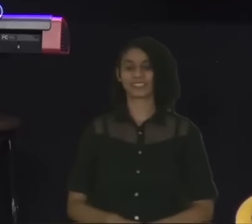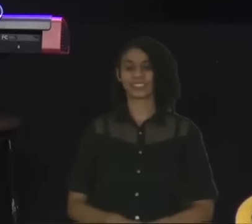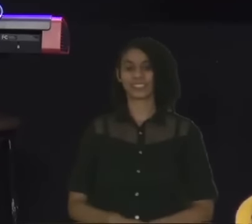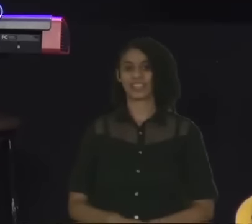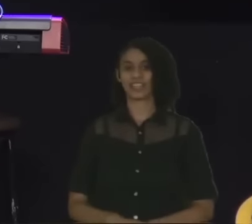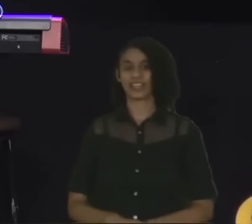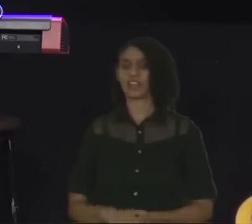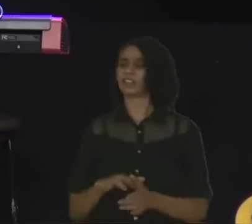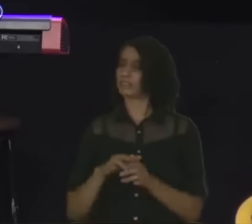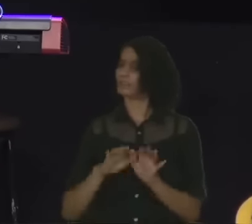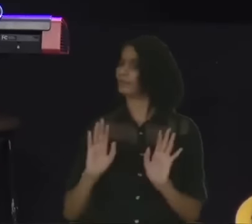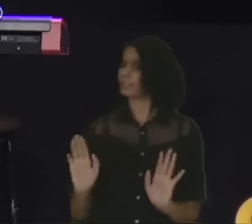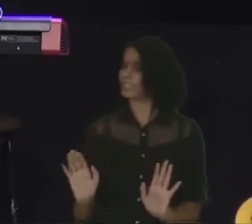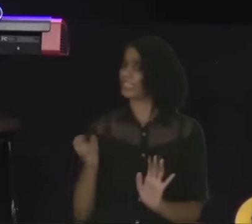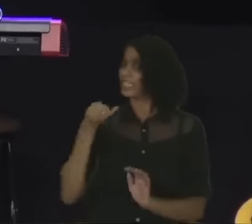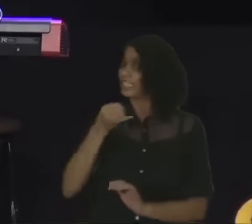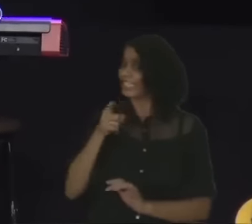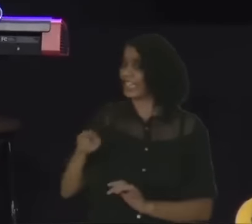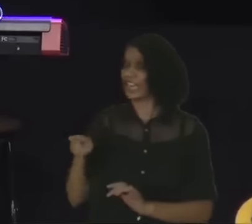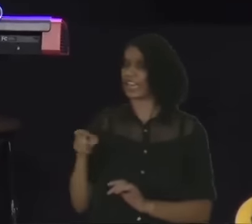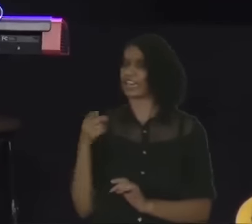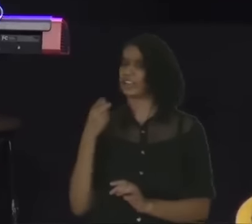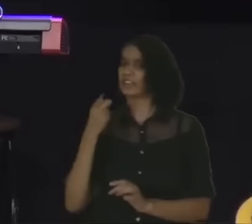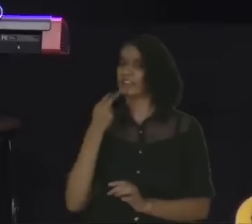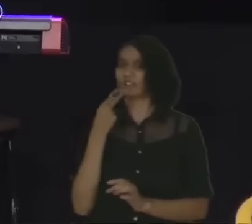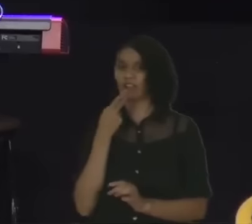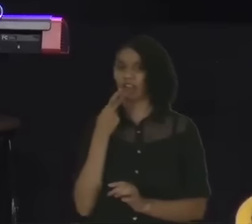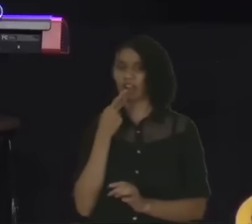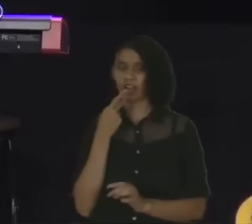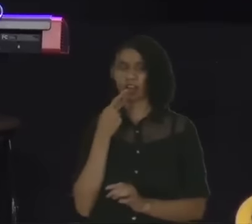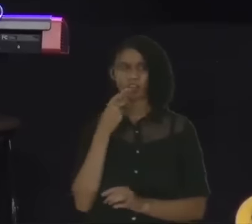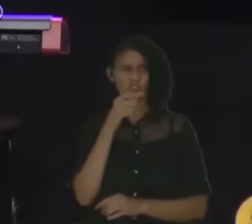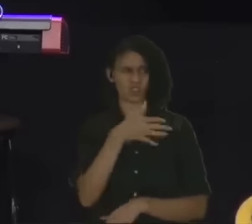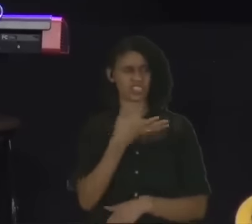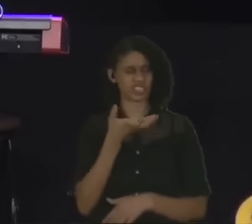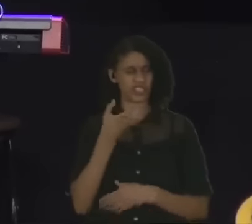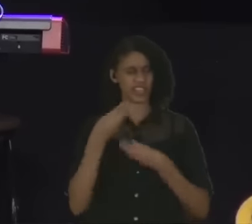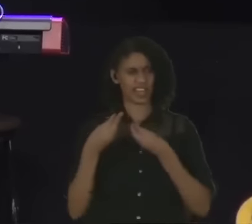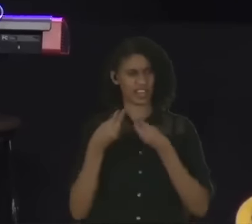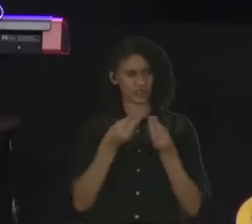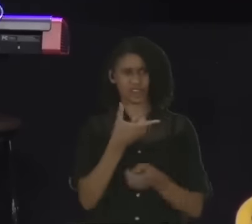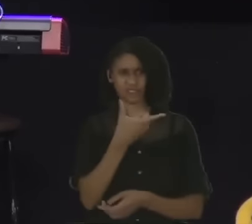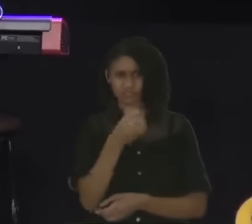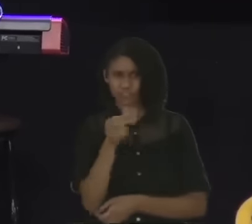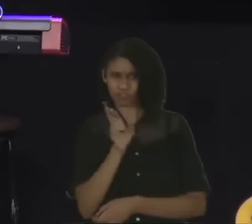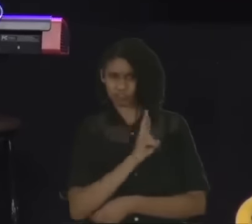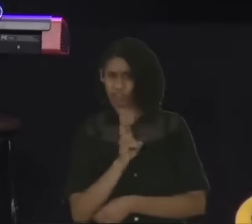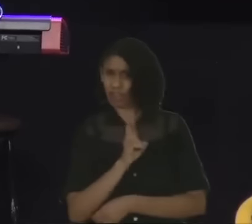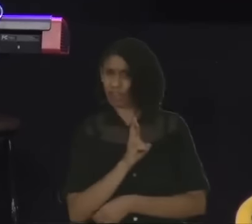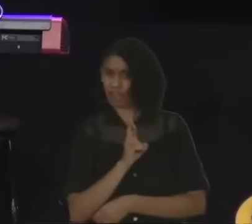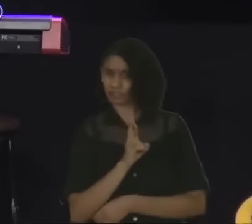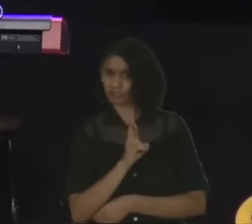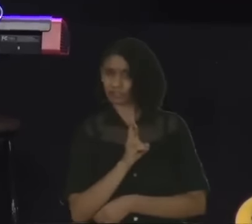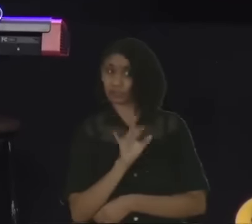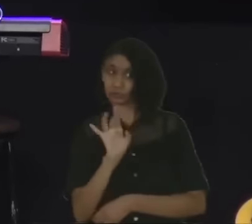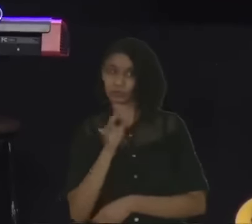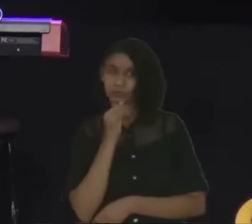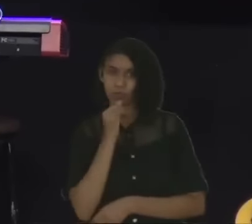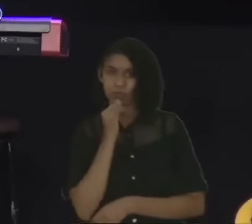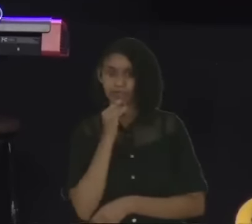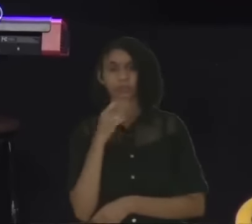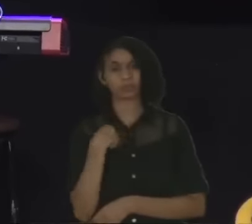e vamos dizer que ele ficasse revoltado porque eu tentei arrancar 20 reais dele é isso que nós fazemos com